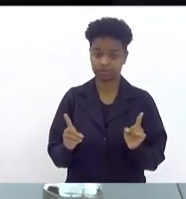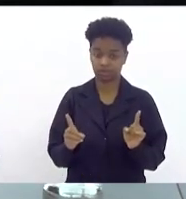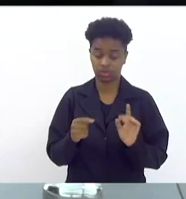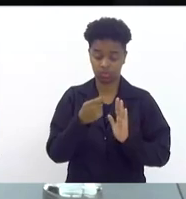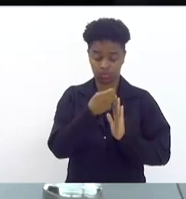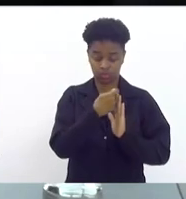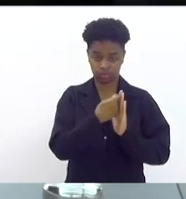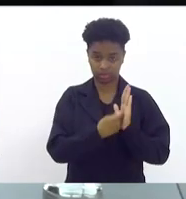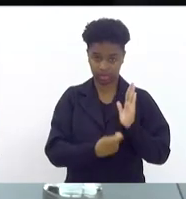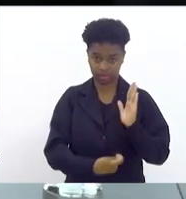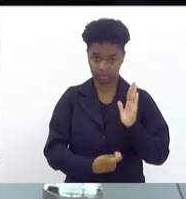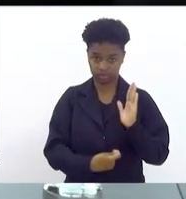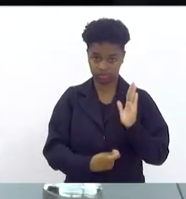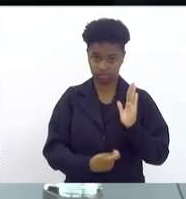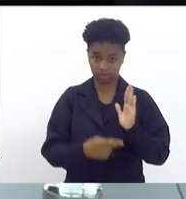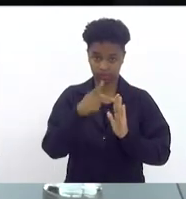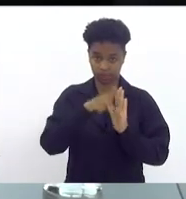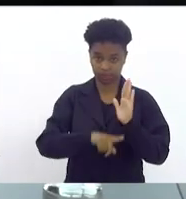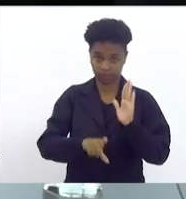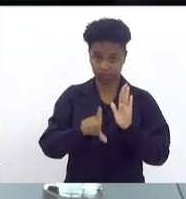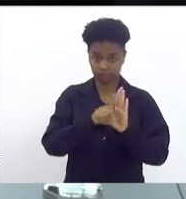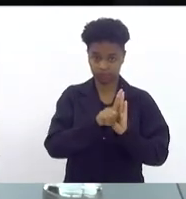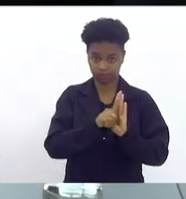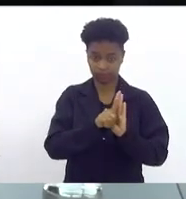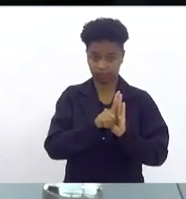texto do projeto de lei